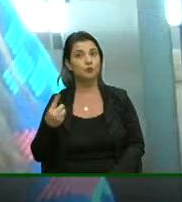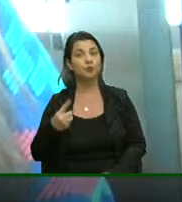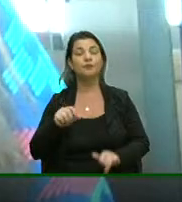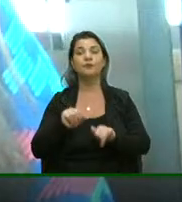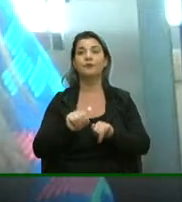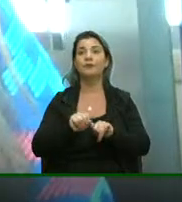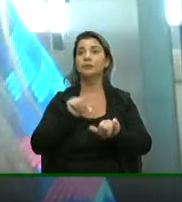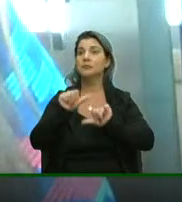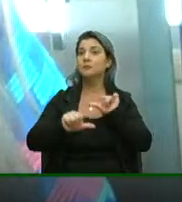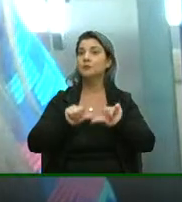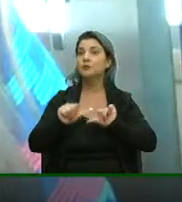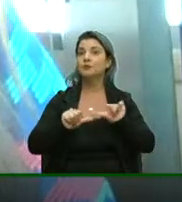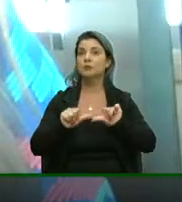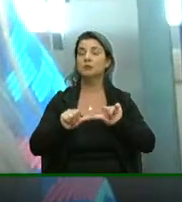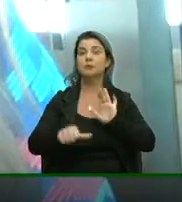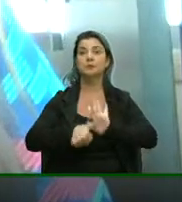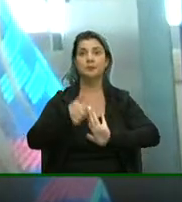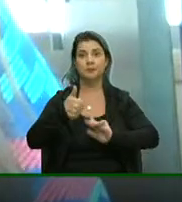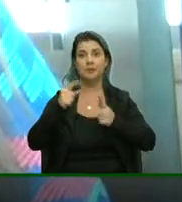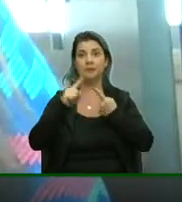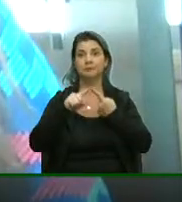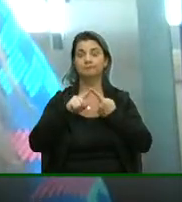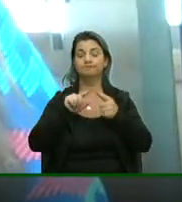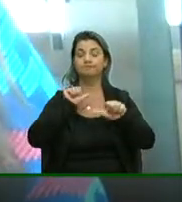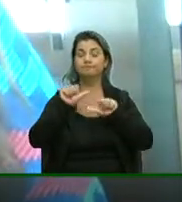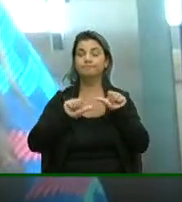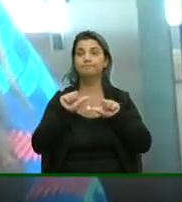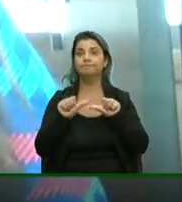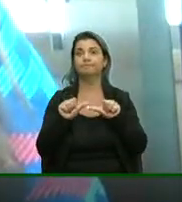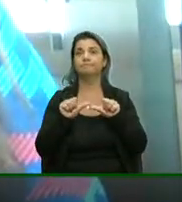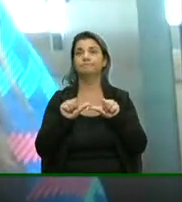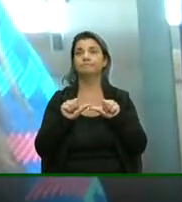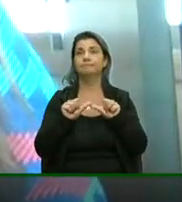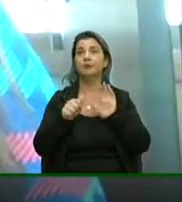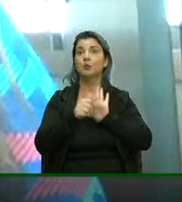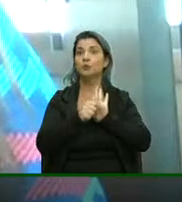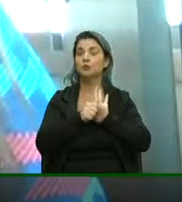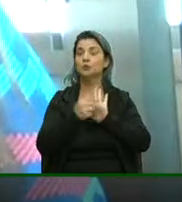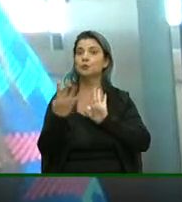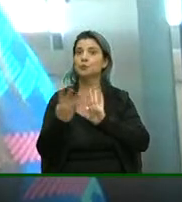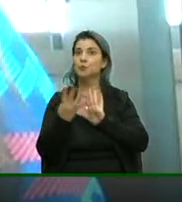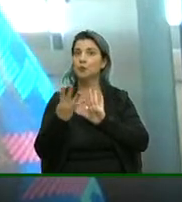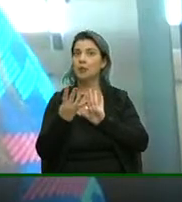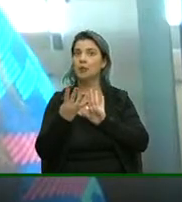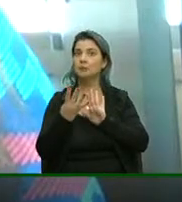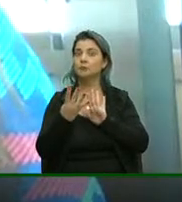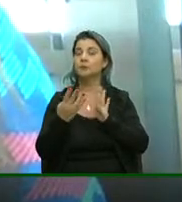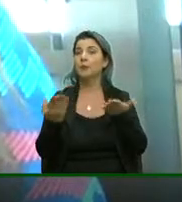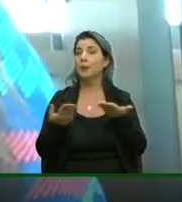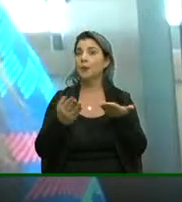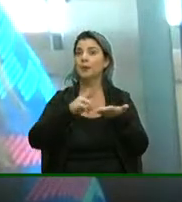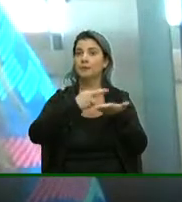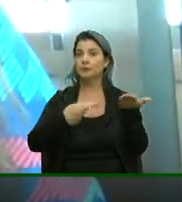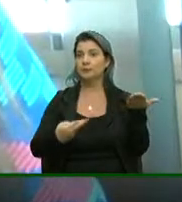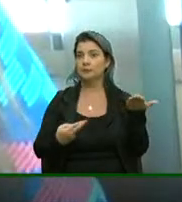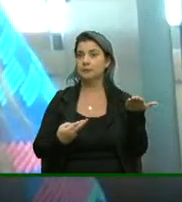modificações. Primeira, a alteração do artigo 4º passa a ter a seguinte redação.